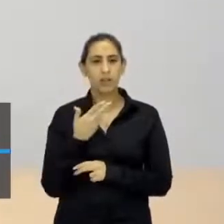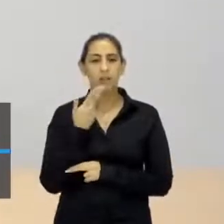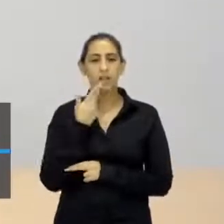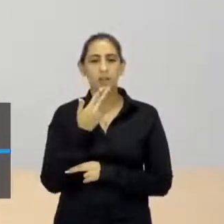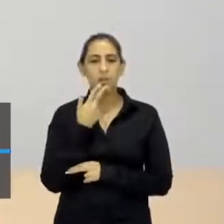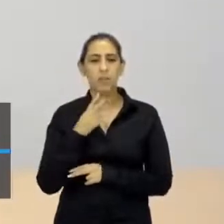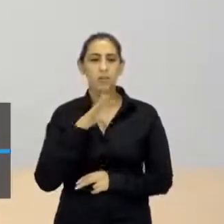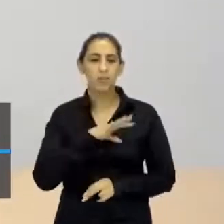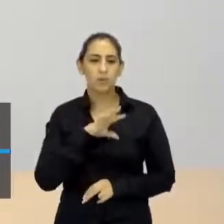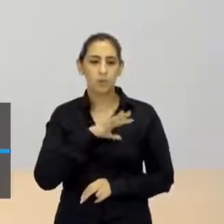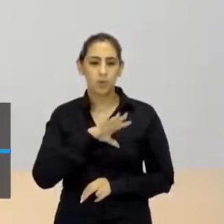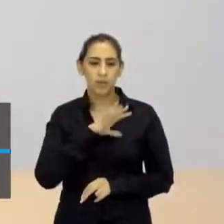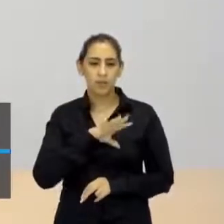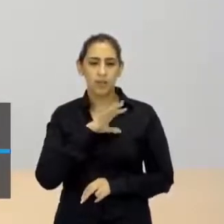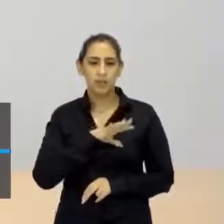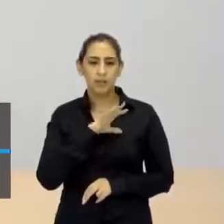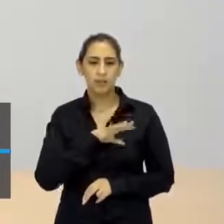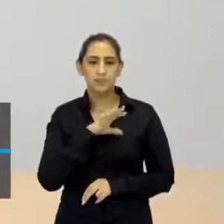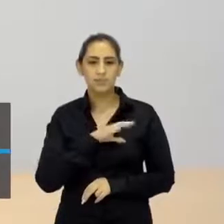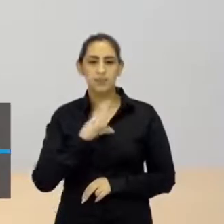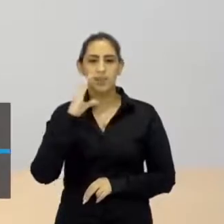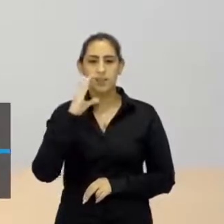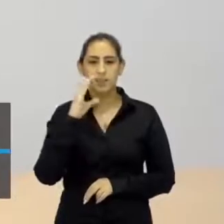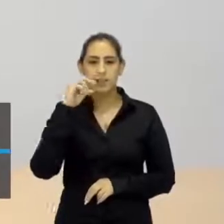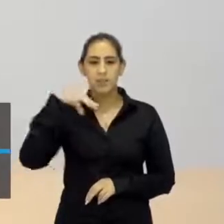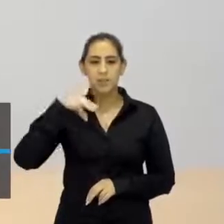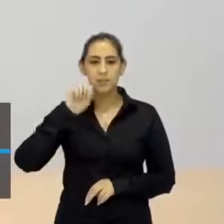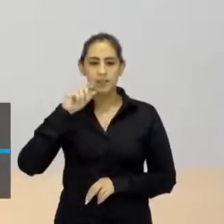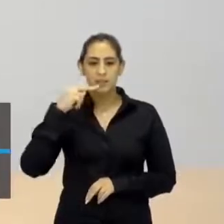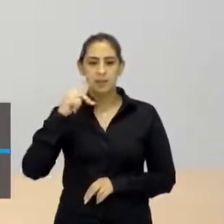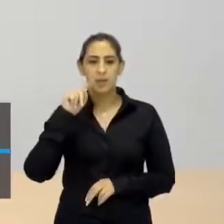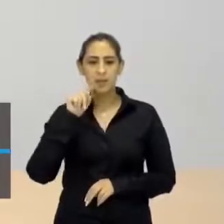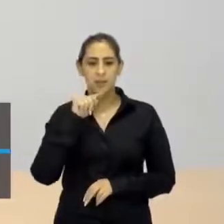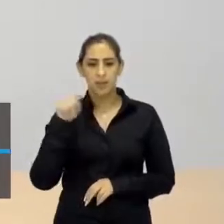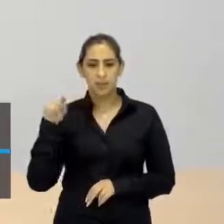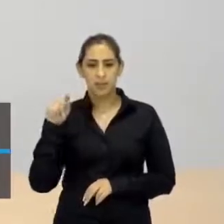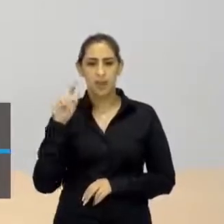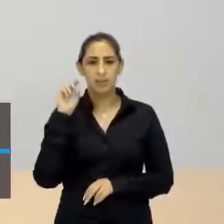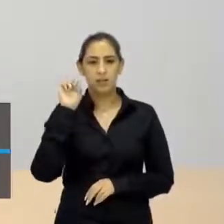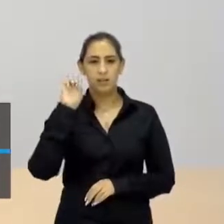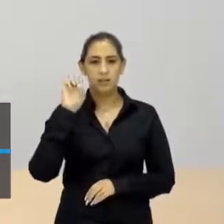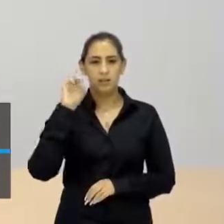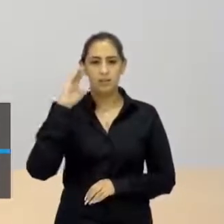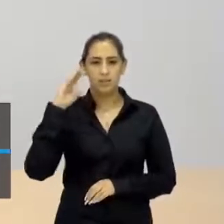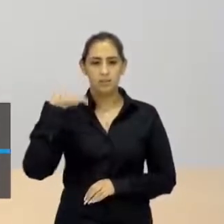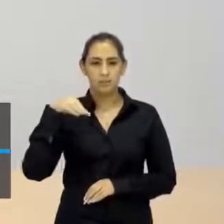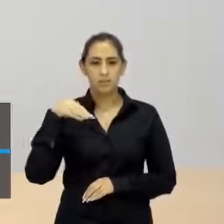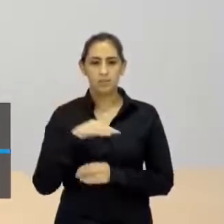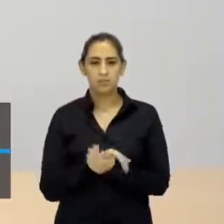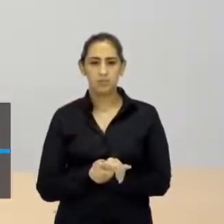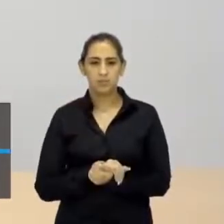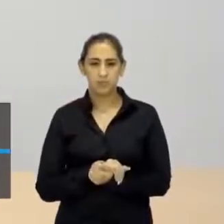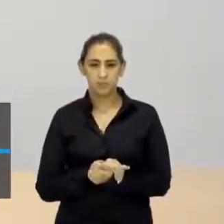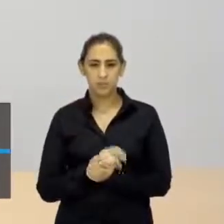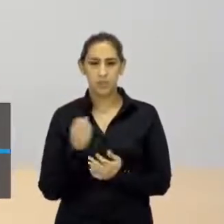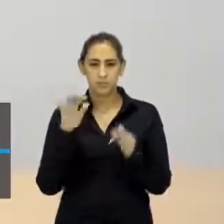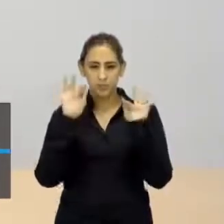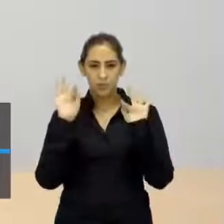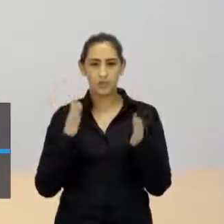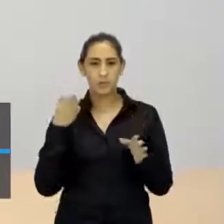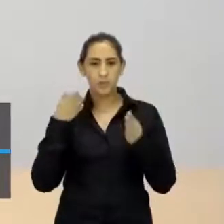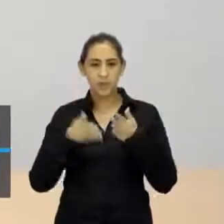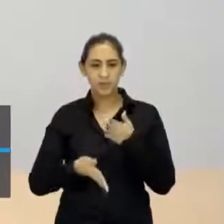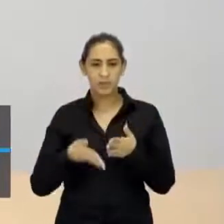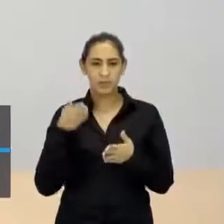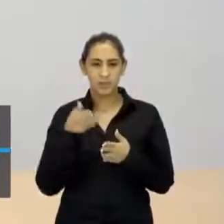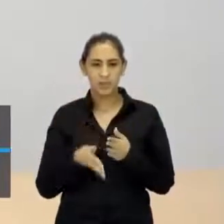Portuguesa CMSP_EM. Continuem mandando porque tem muita coisa boa e a gente fica super feliz com a participação de vocês. E